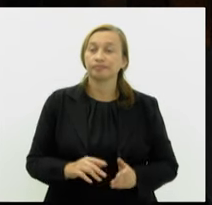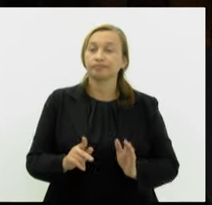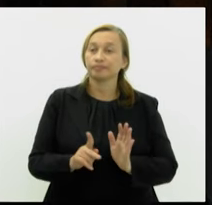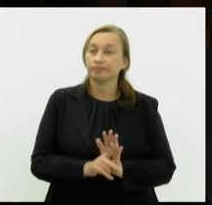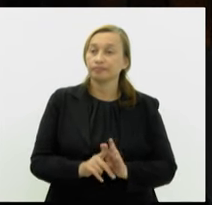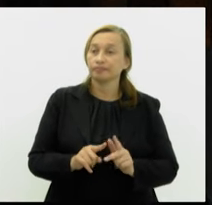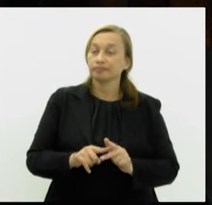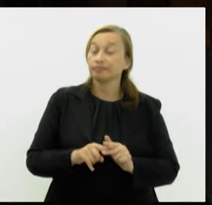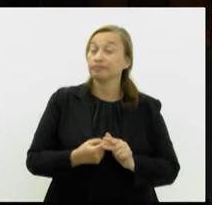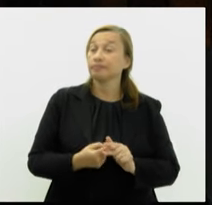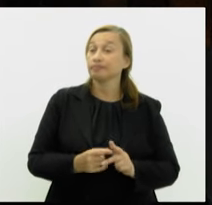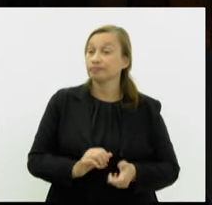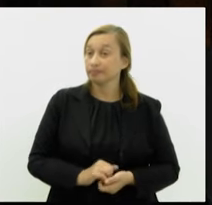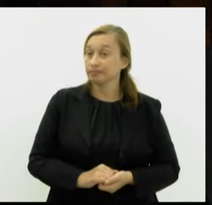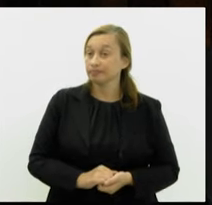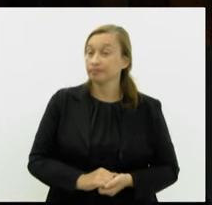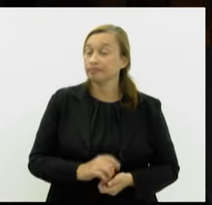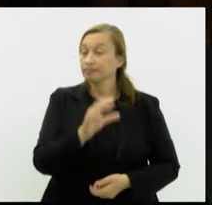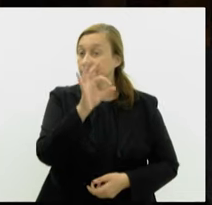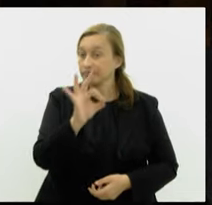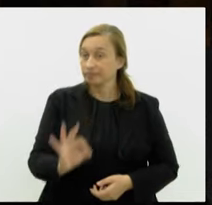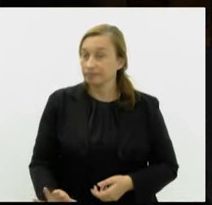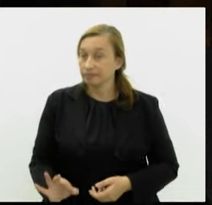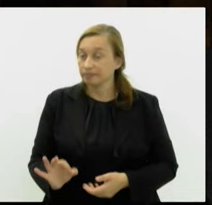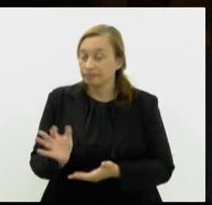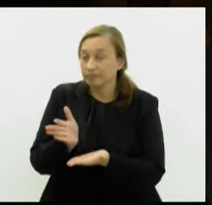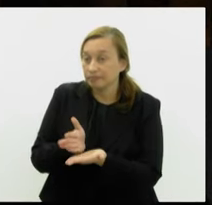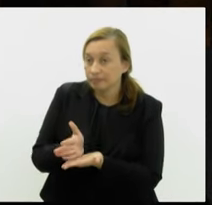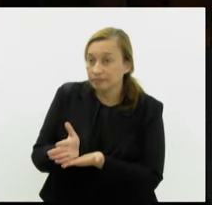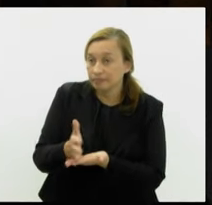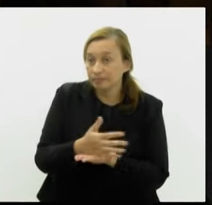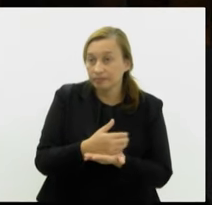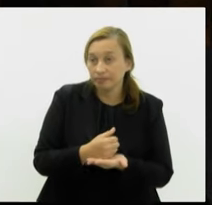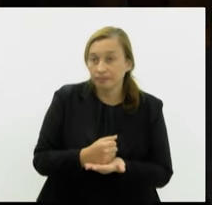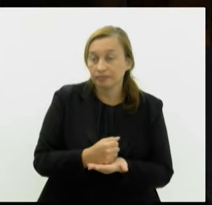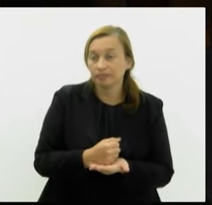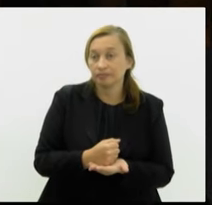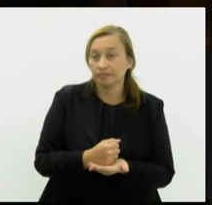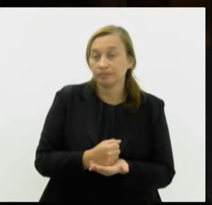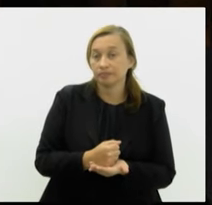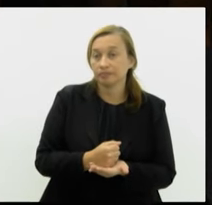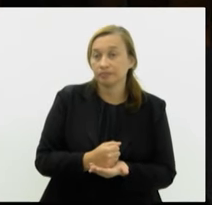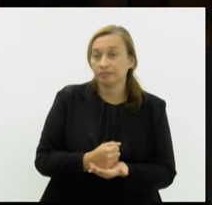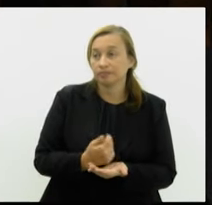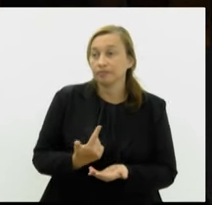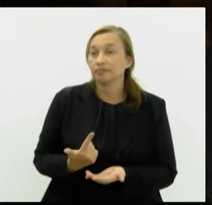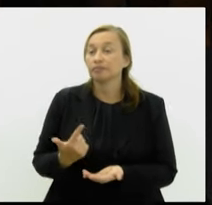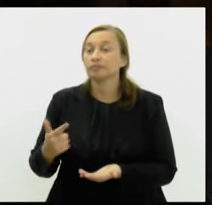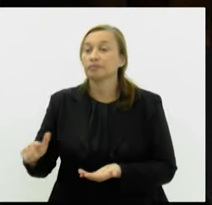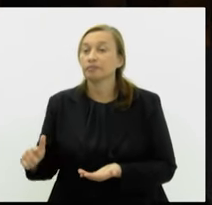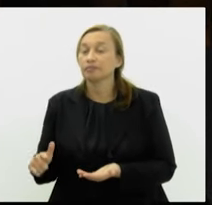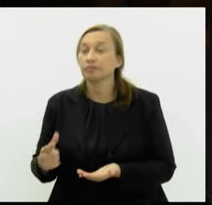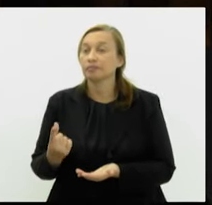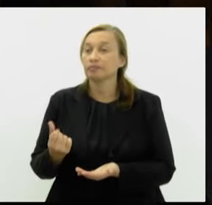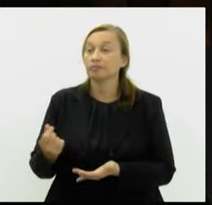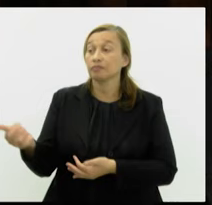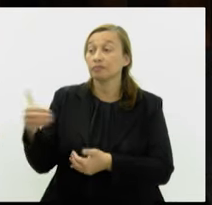modifica o percentual de arrecadação de parte das receitas extras. Deixa de